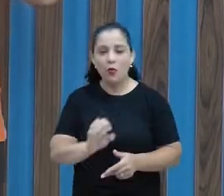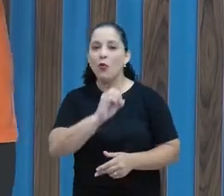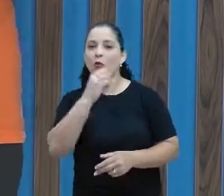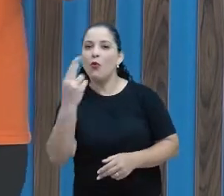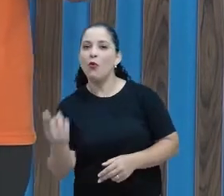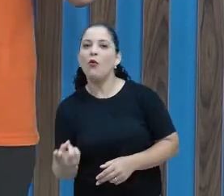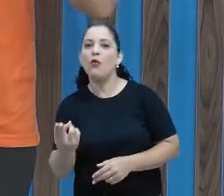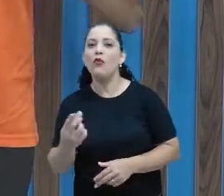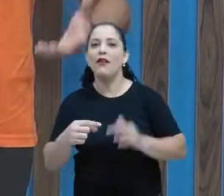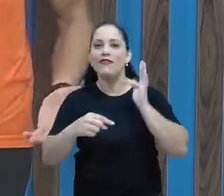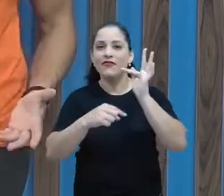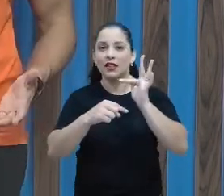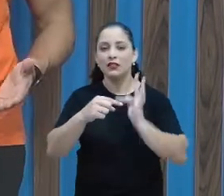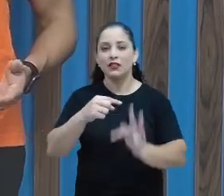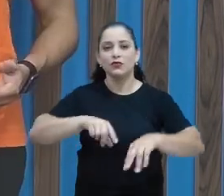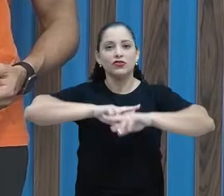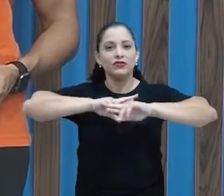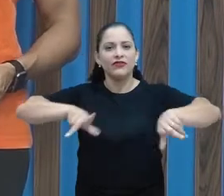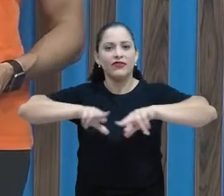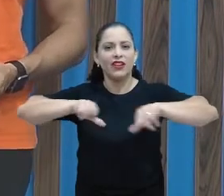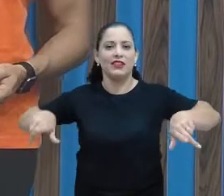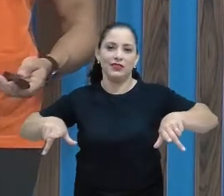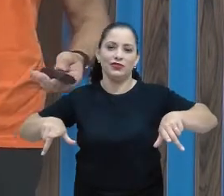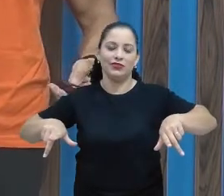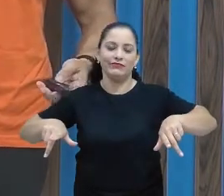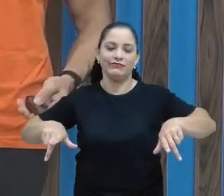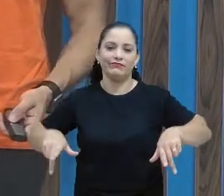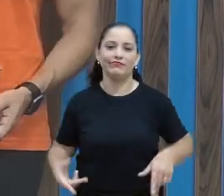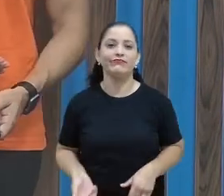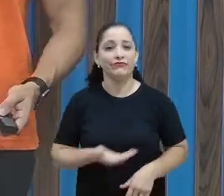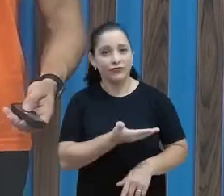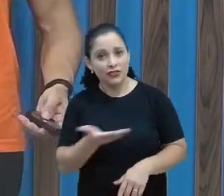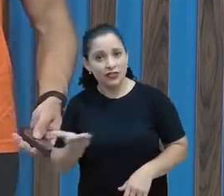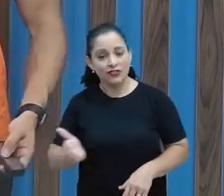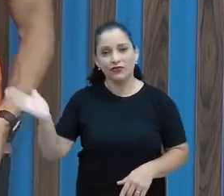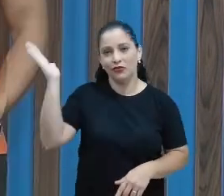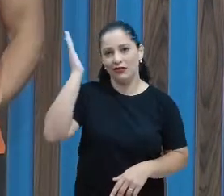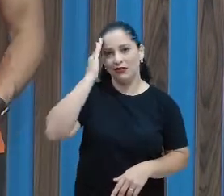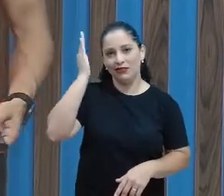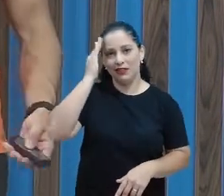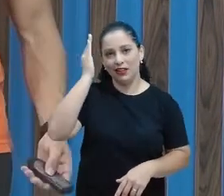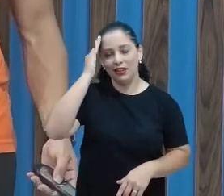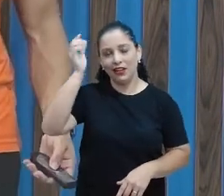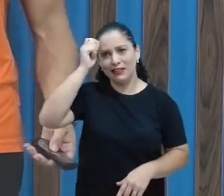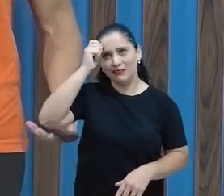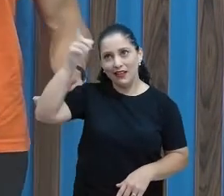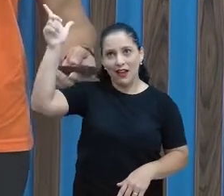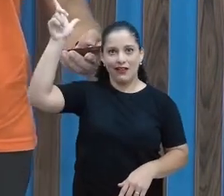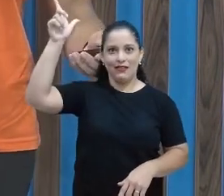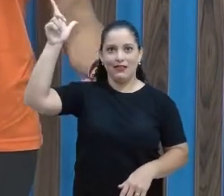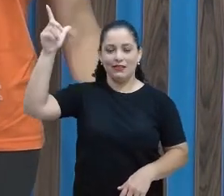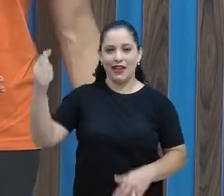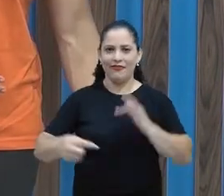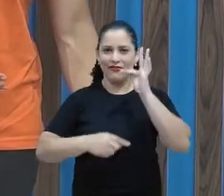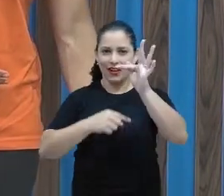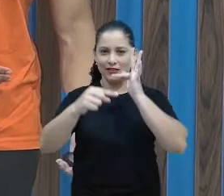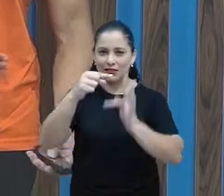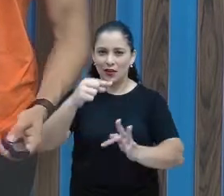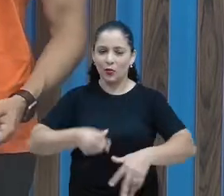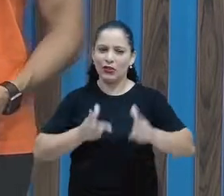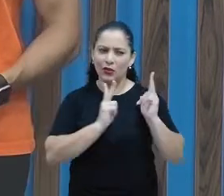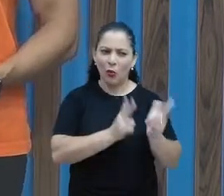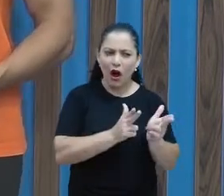são frações diferentes, certo? Vocês vão entender aí realmente essa ideia de frações